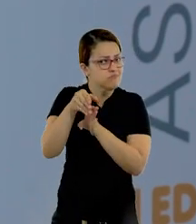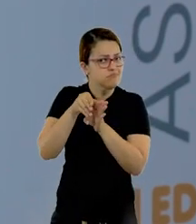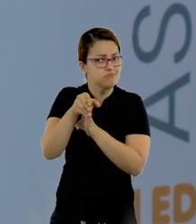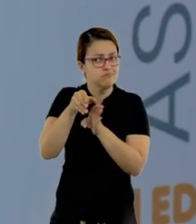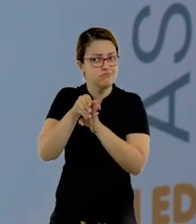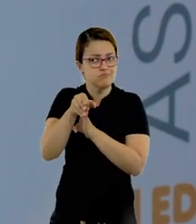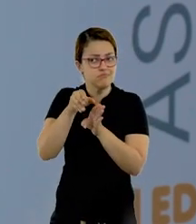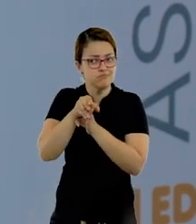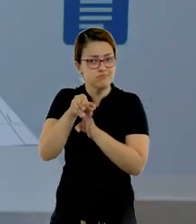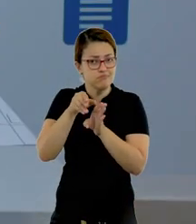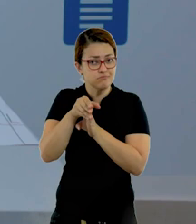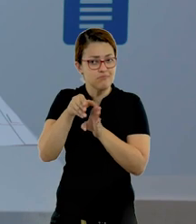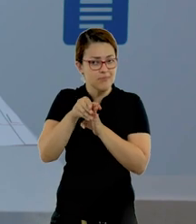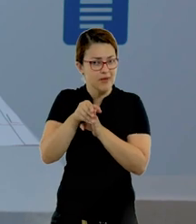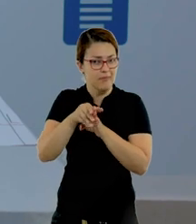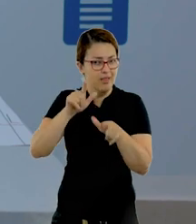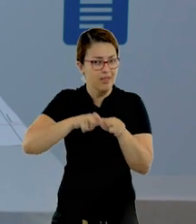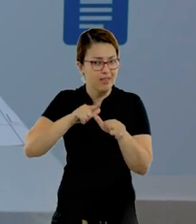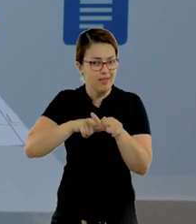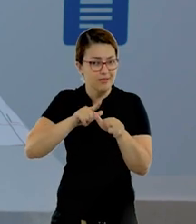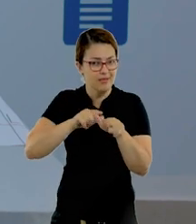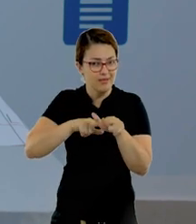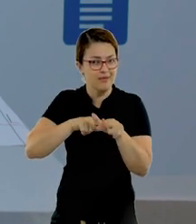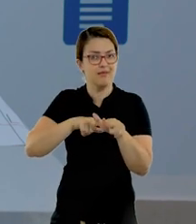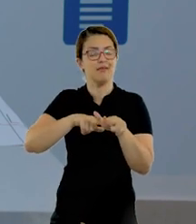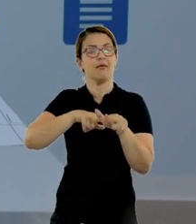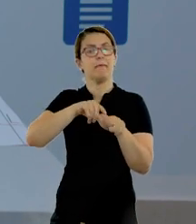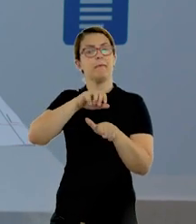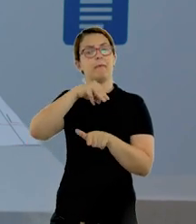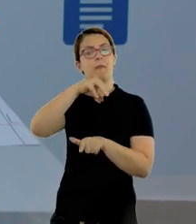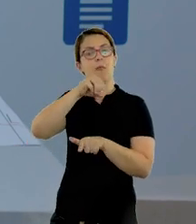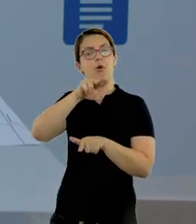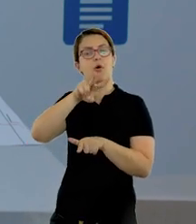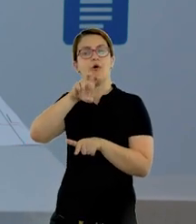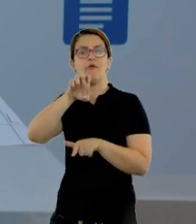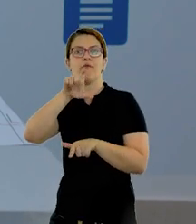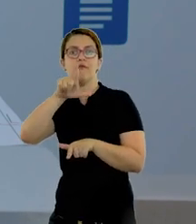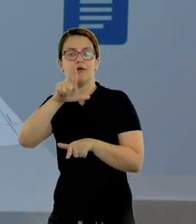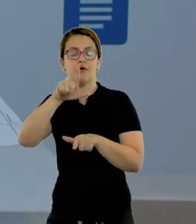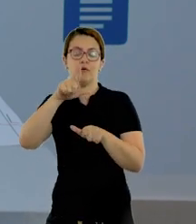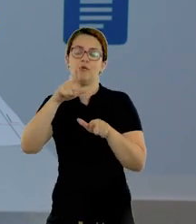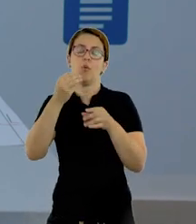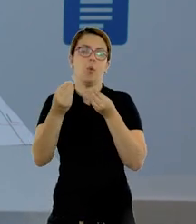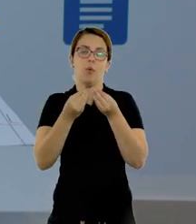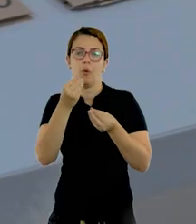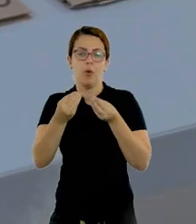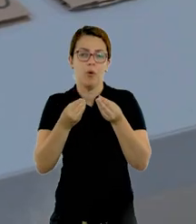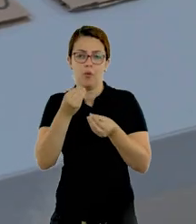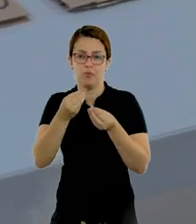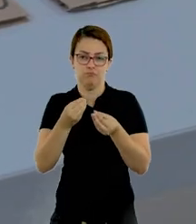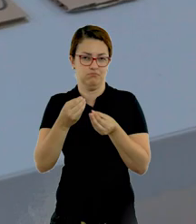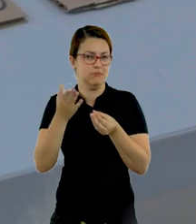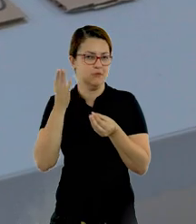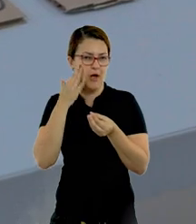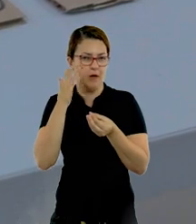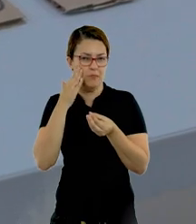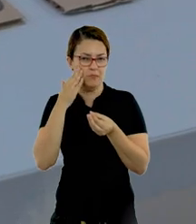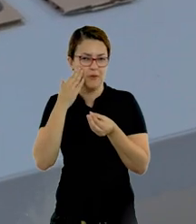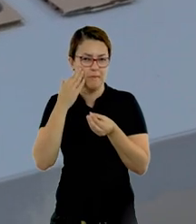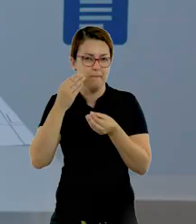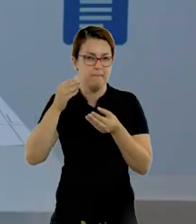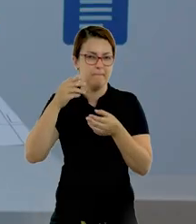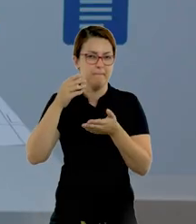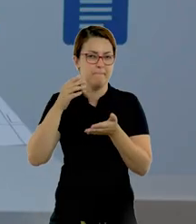um alfabeto móvel, tá? Ele deve ser confeccionado com material mais